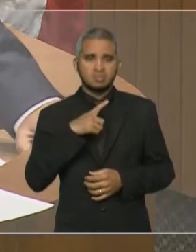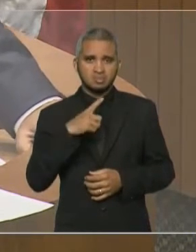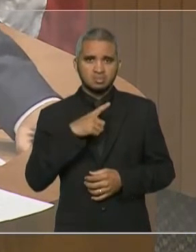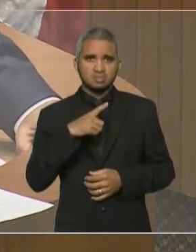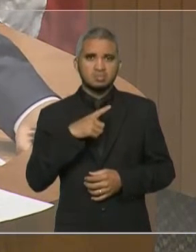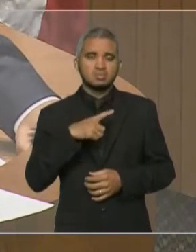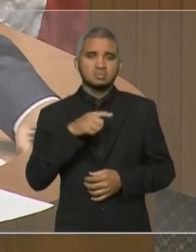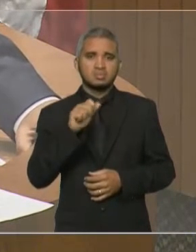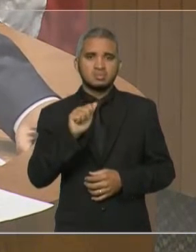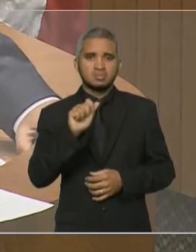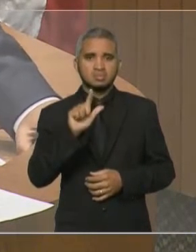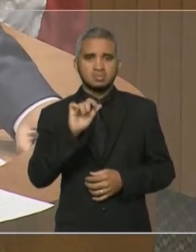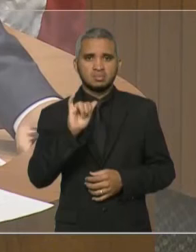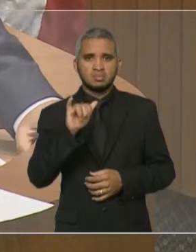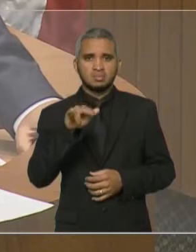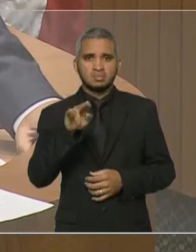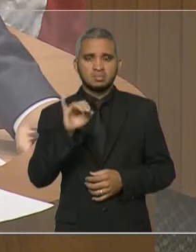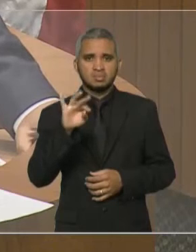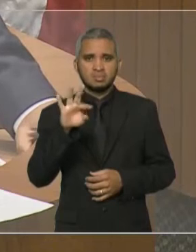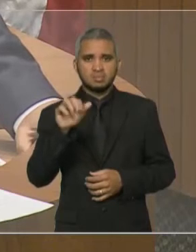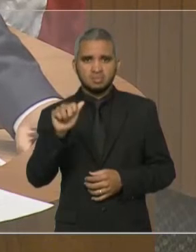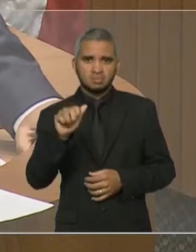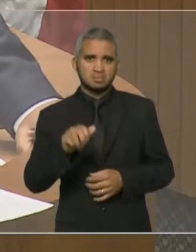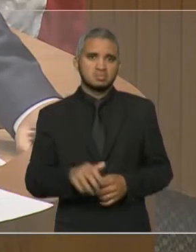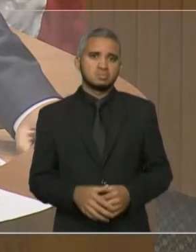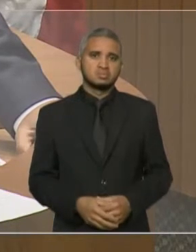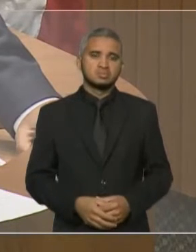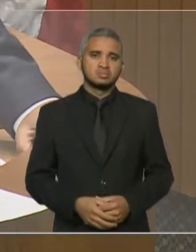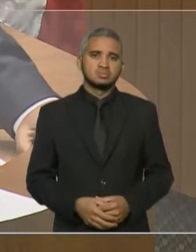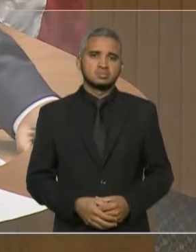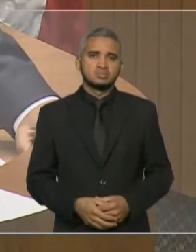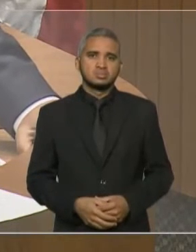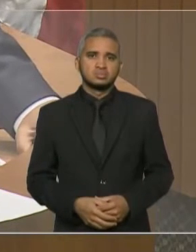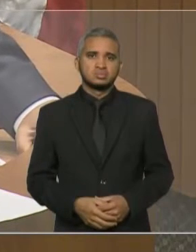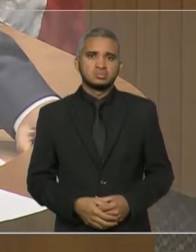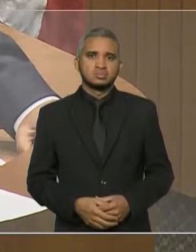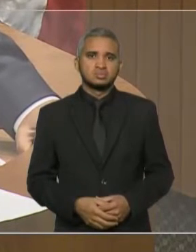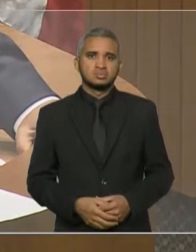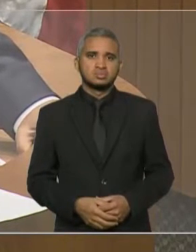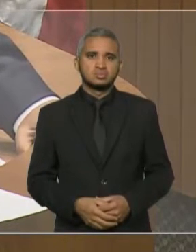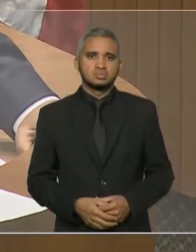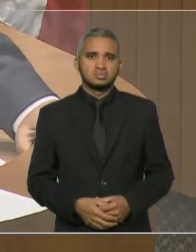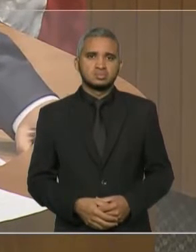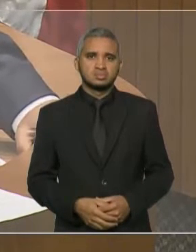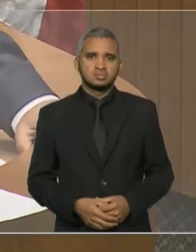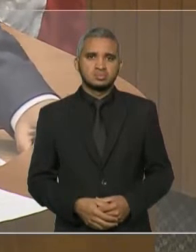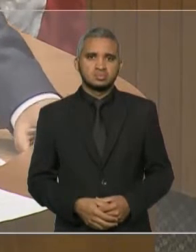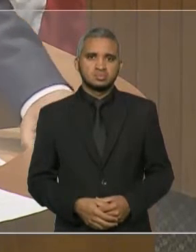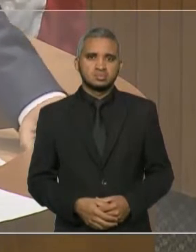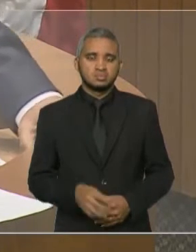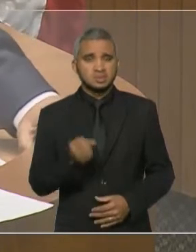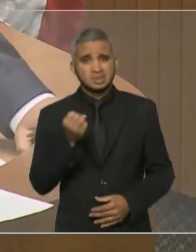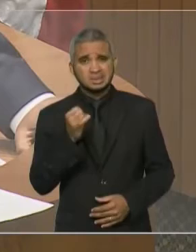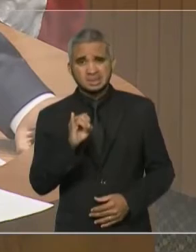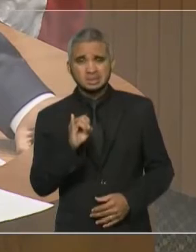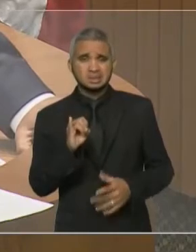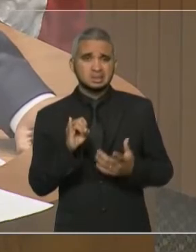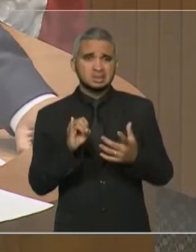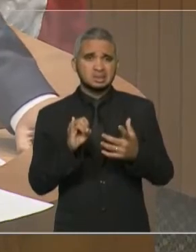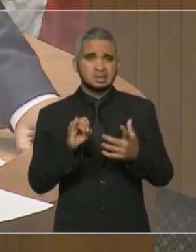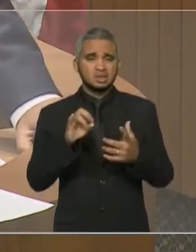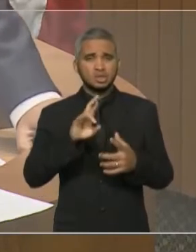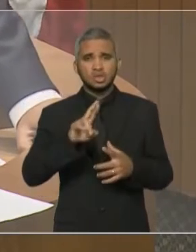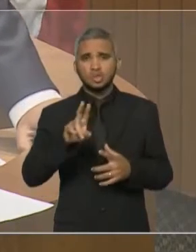diferentes faixas de faturamento. Se de repente não é um valor